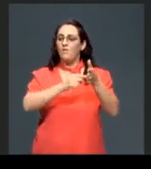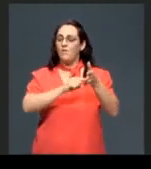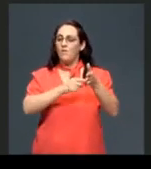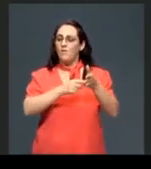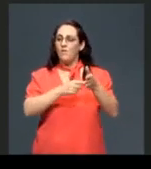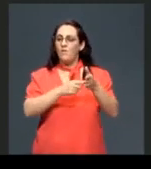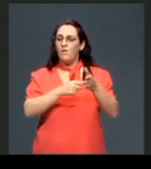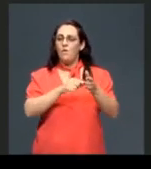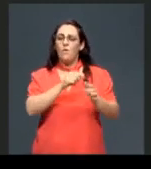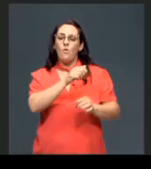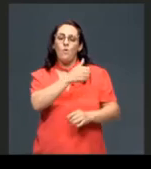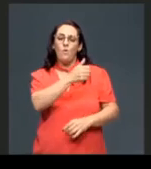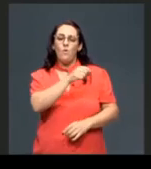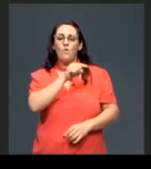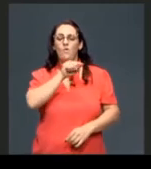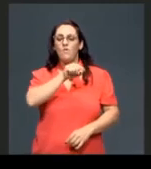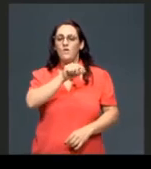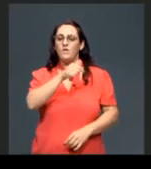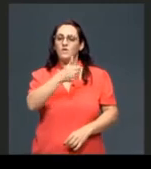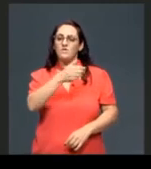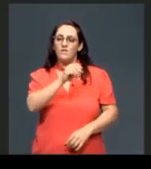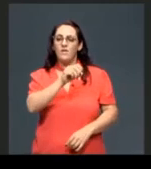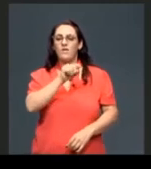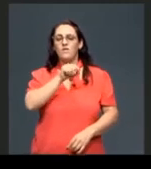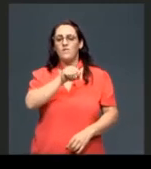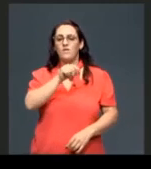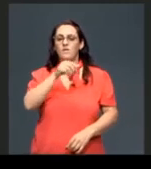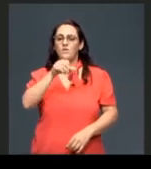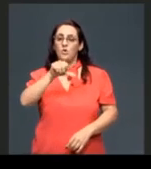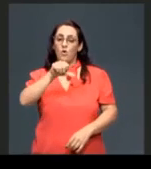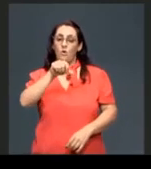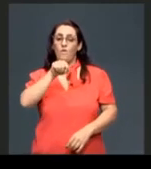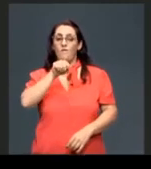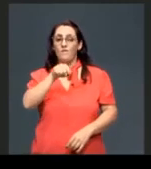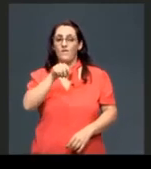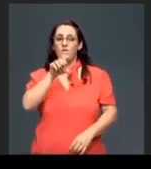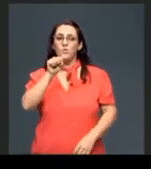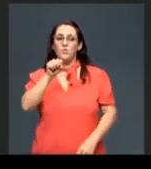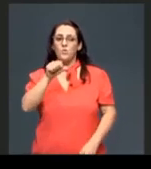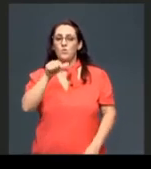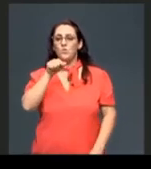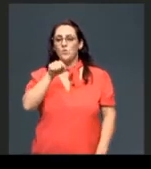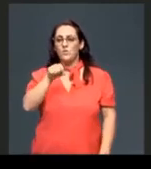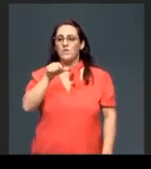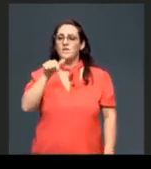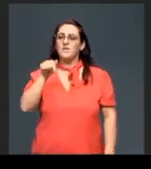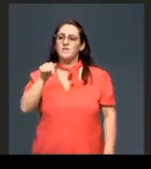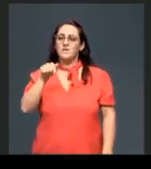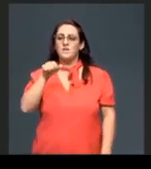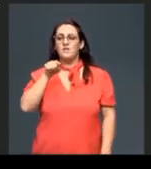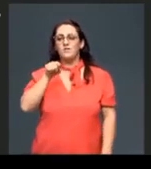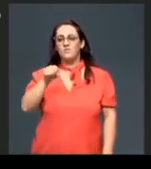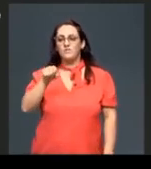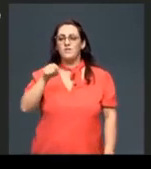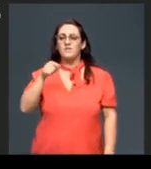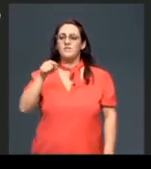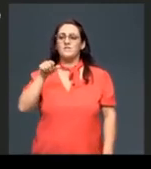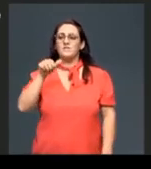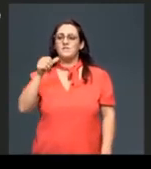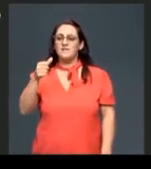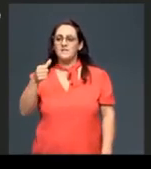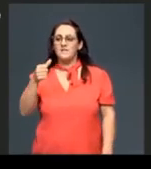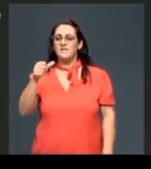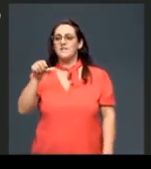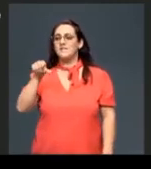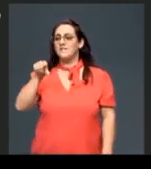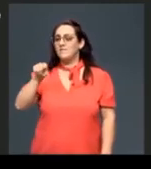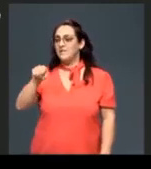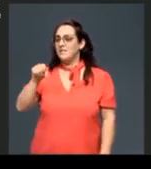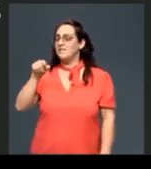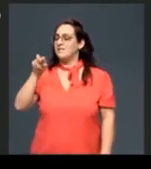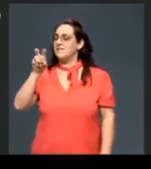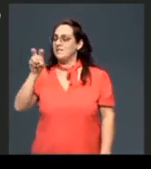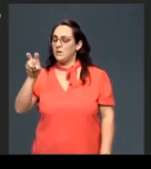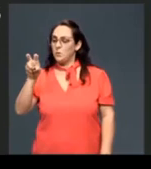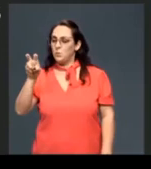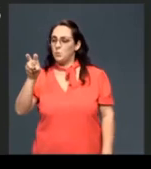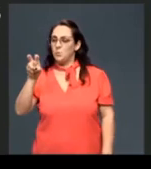vezes 10, vezes 9, vezes 8, vezes 7, vezes 6, vezes 5.